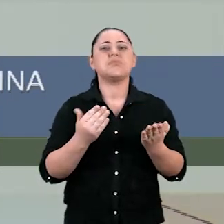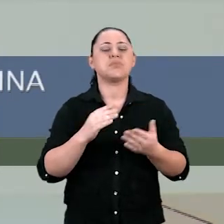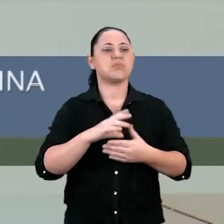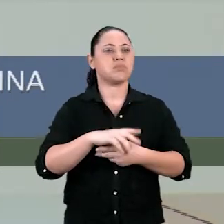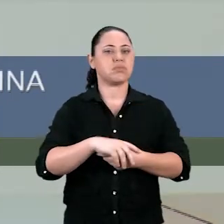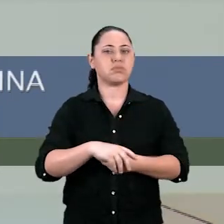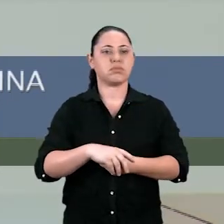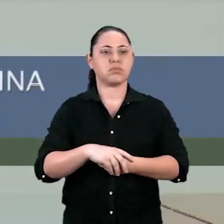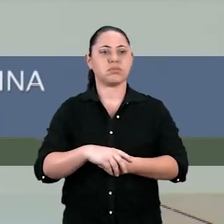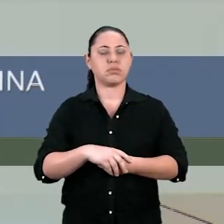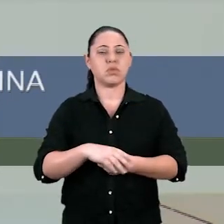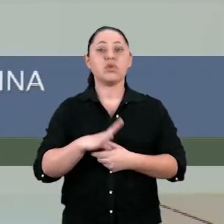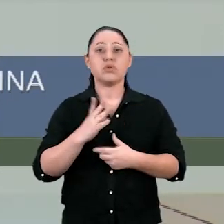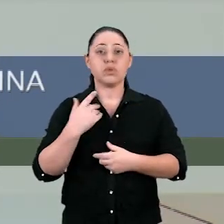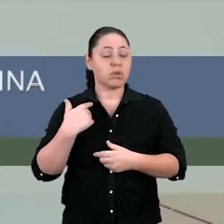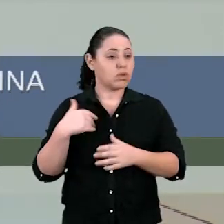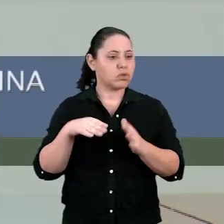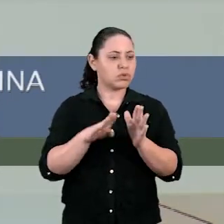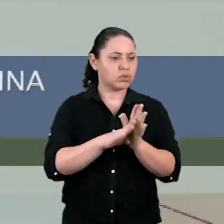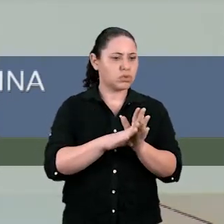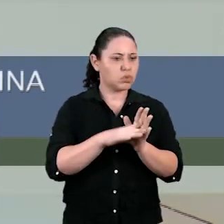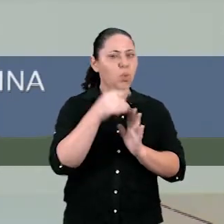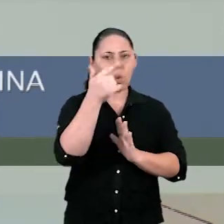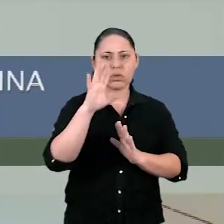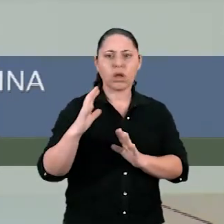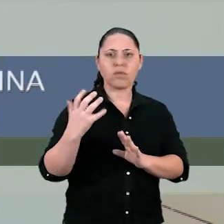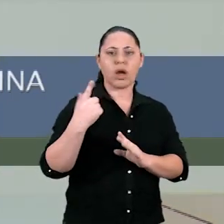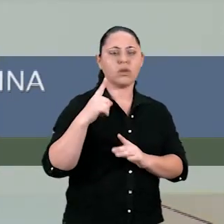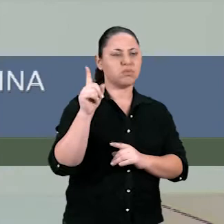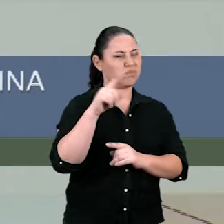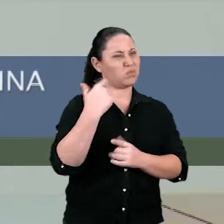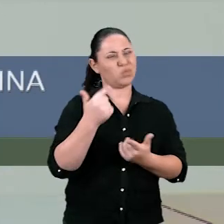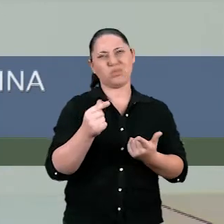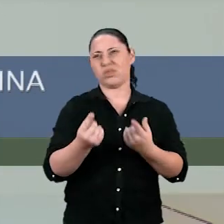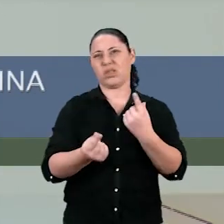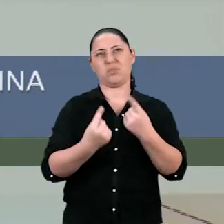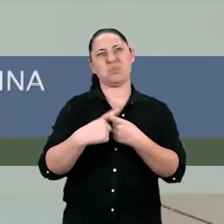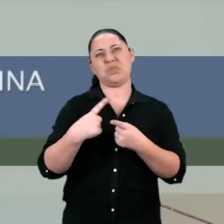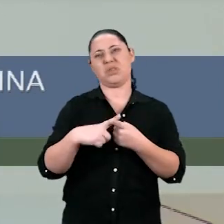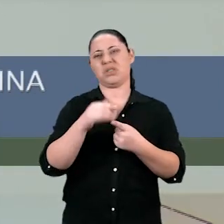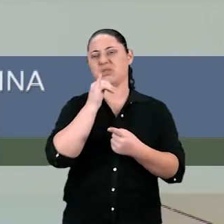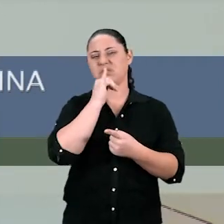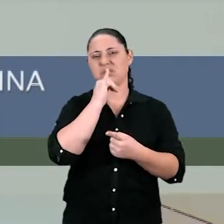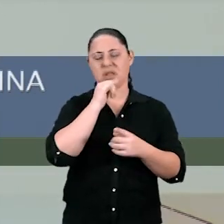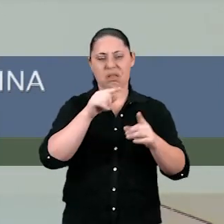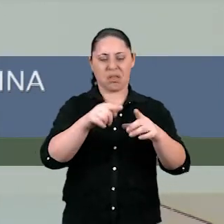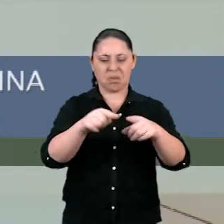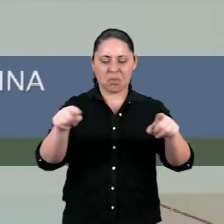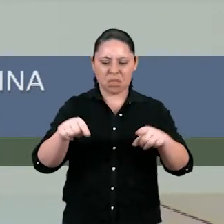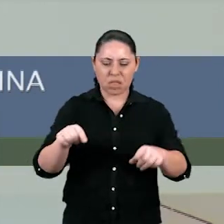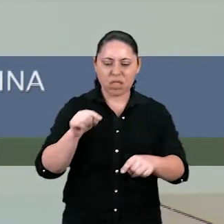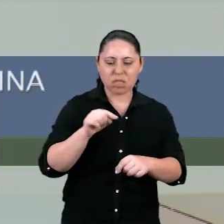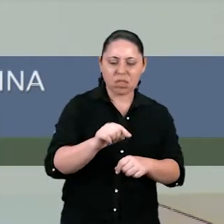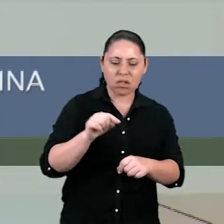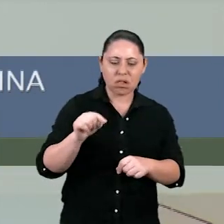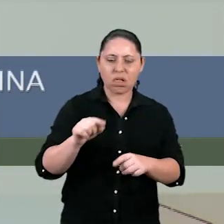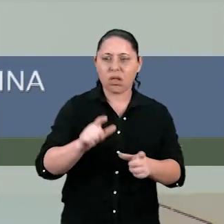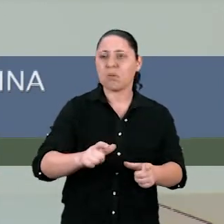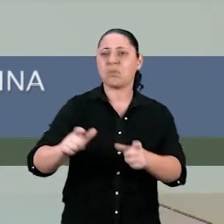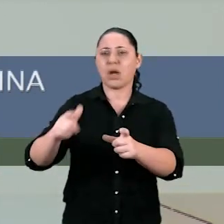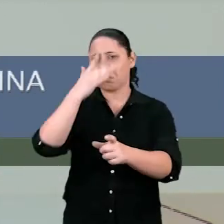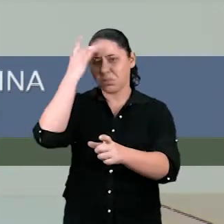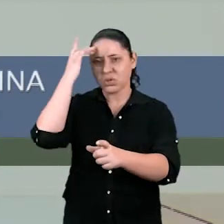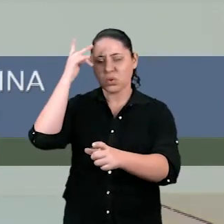já cheguei em outros eventos a sustentar, olha, não faz mais sentido nós enviarmos urnas eletrônicas para o exterior, para